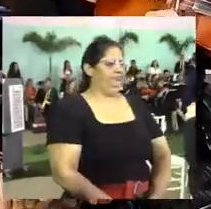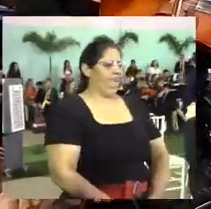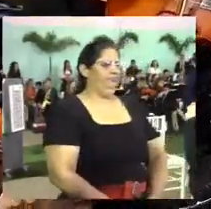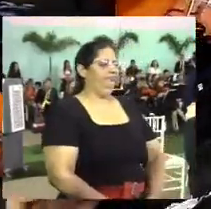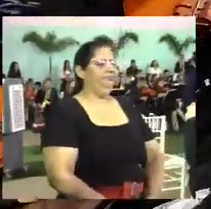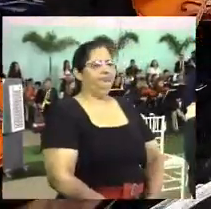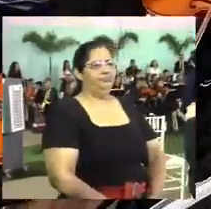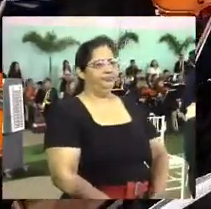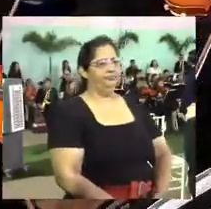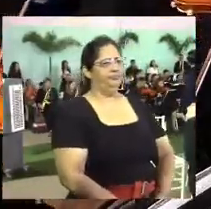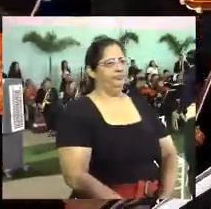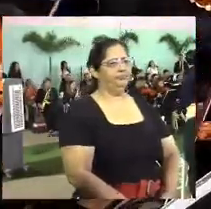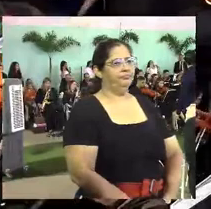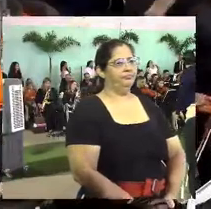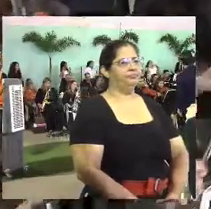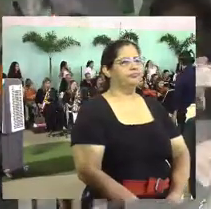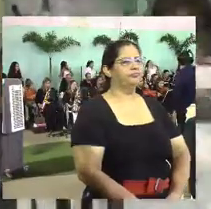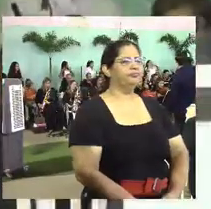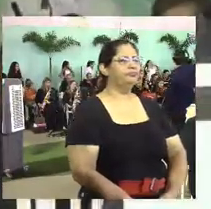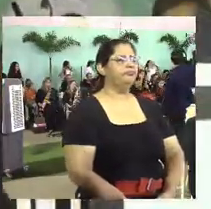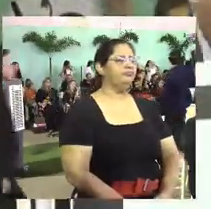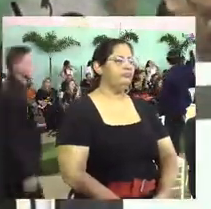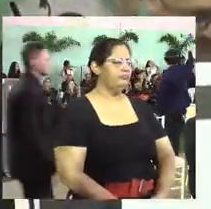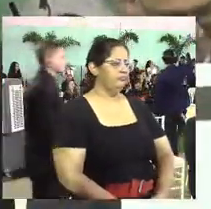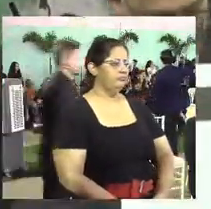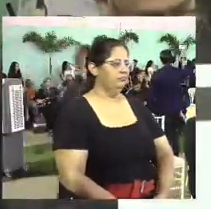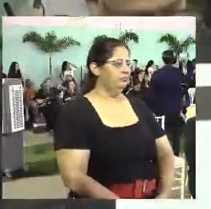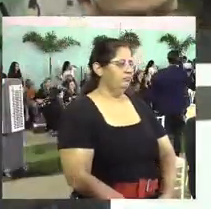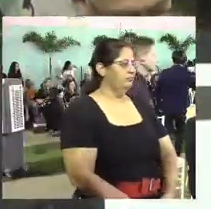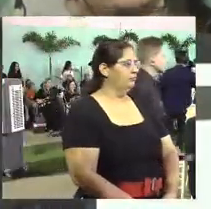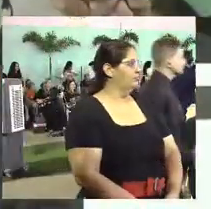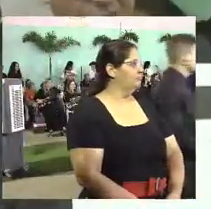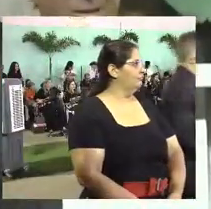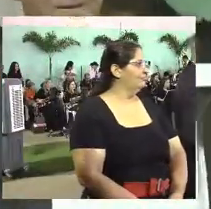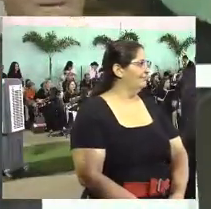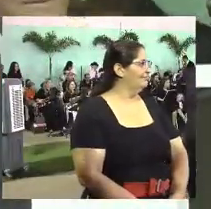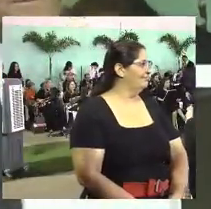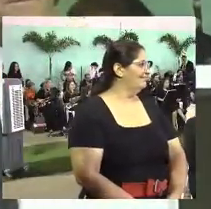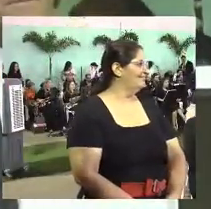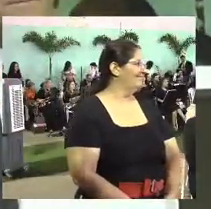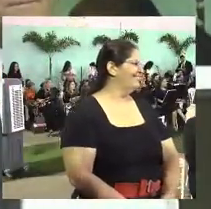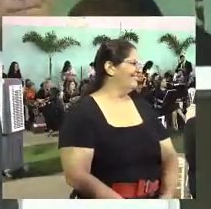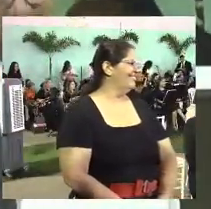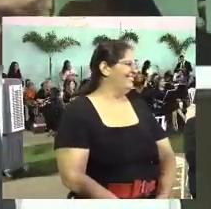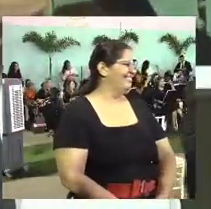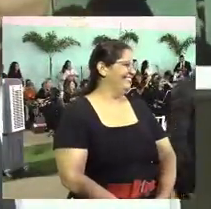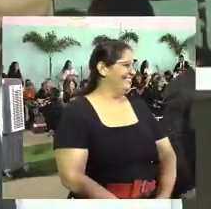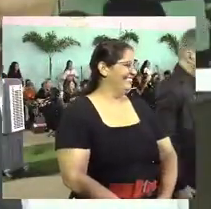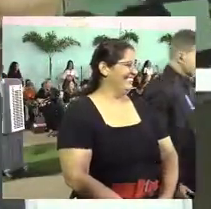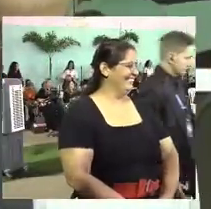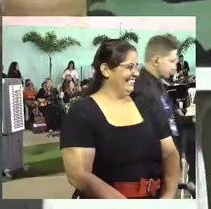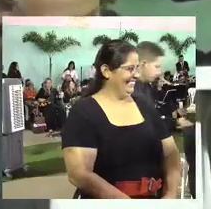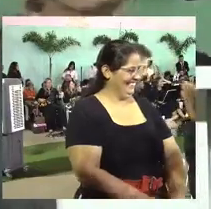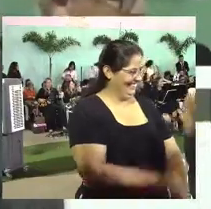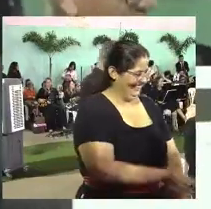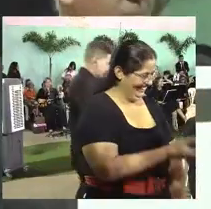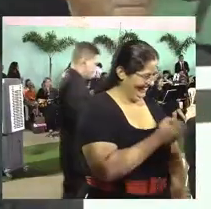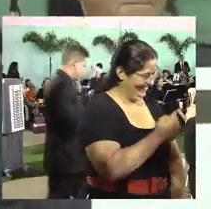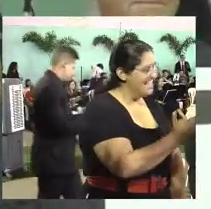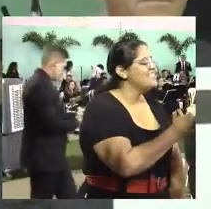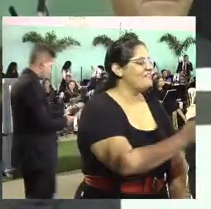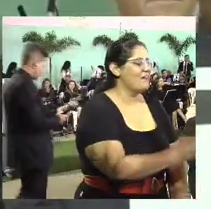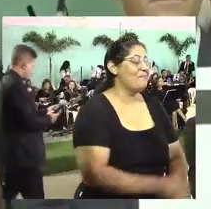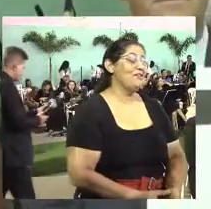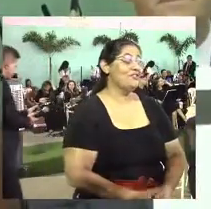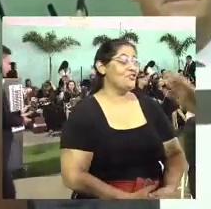de manhã amanhã pela manhã cantora netinha também estará conosco ali no tempo central também